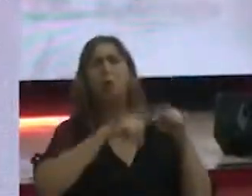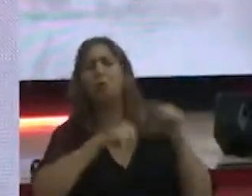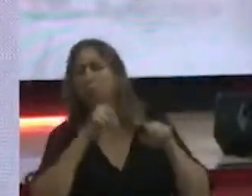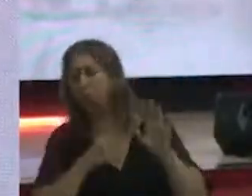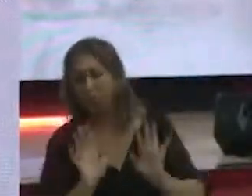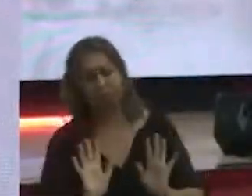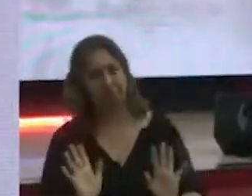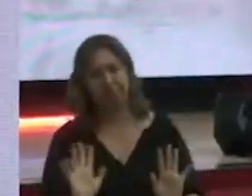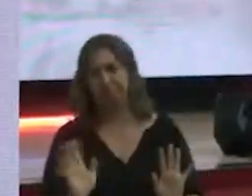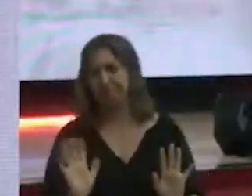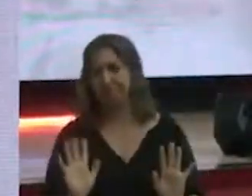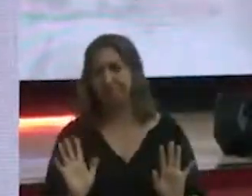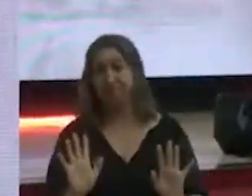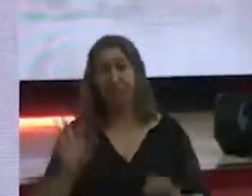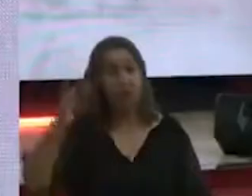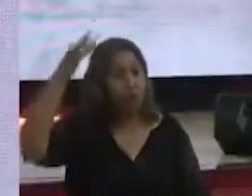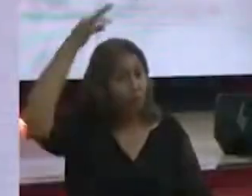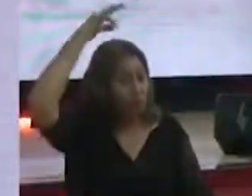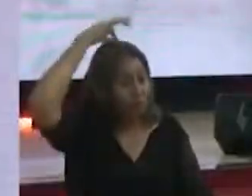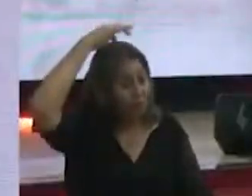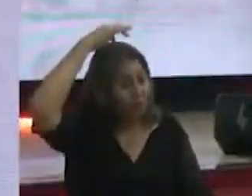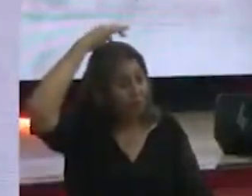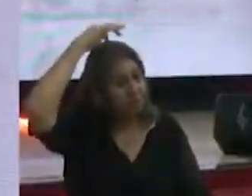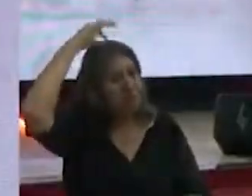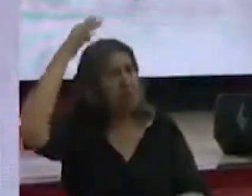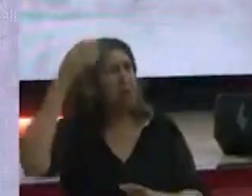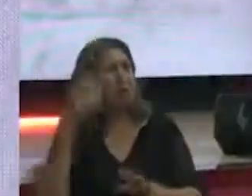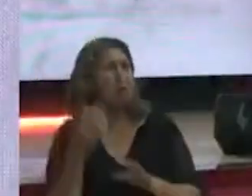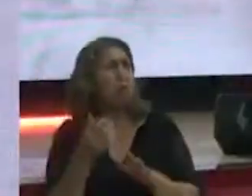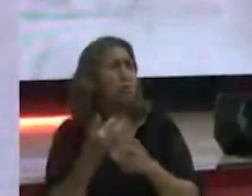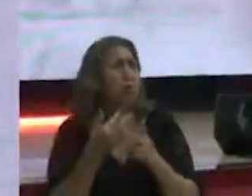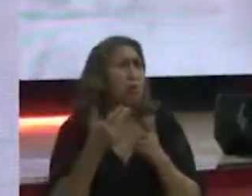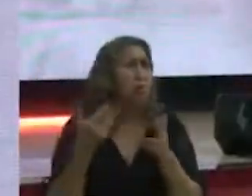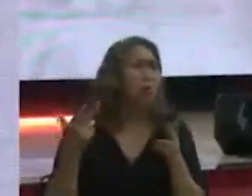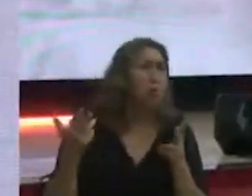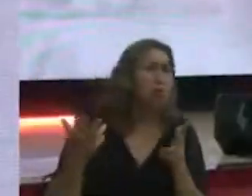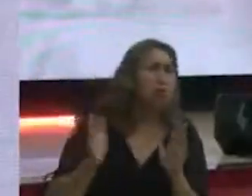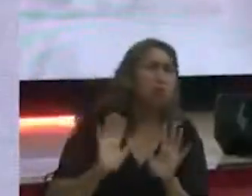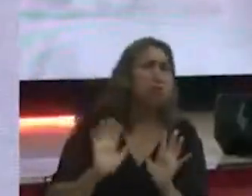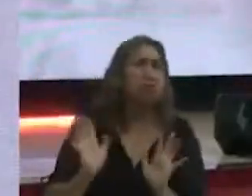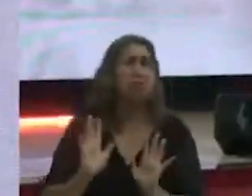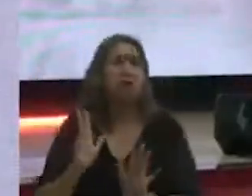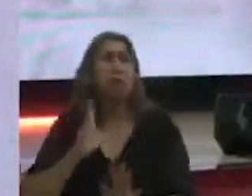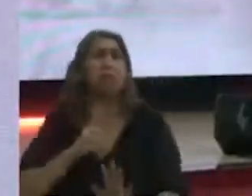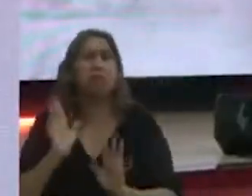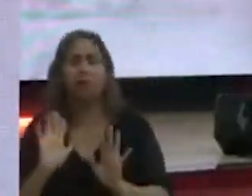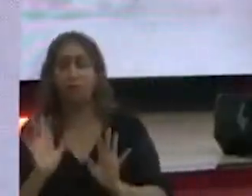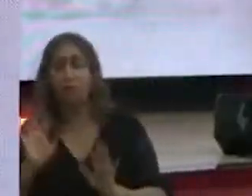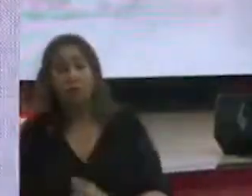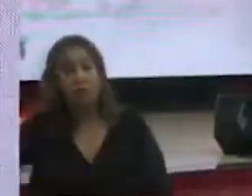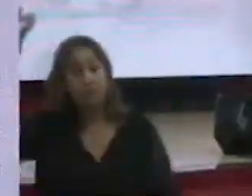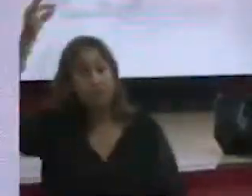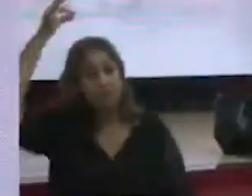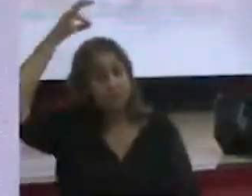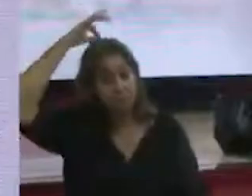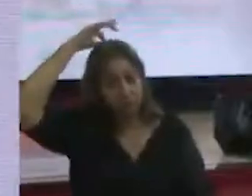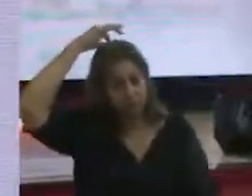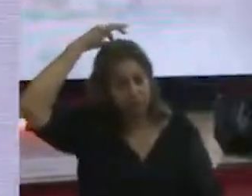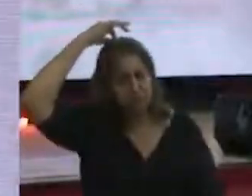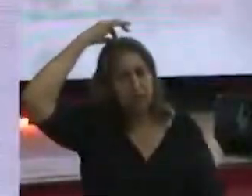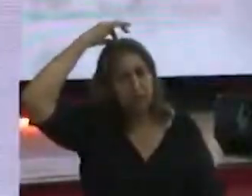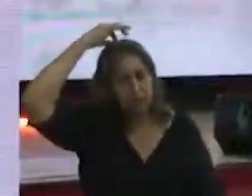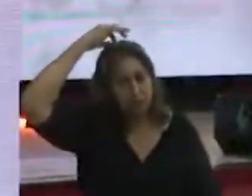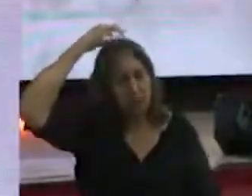objeto o espírito santo não é algo impessoal o Espírito Santo